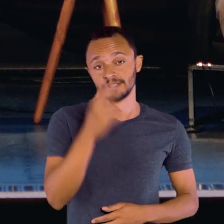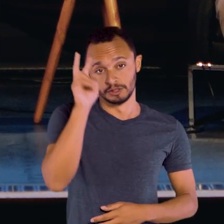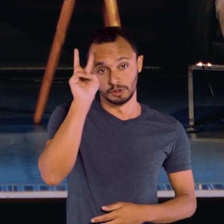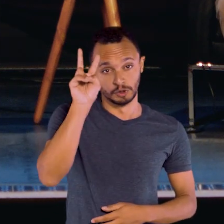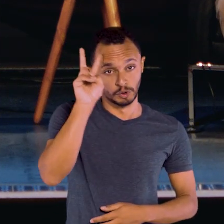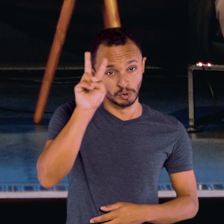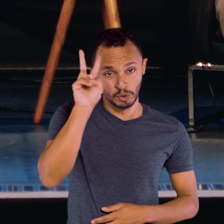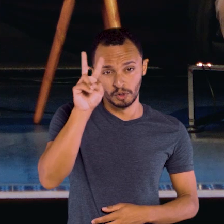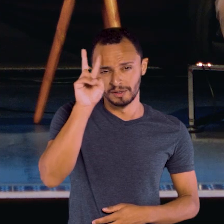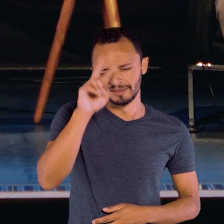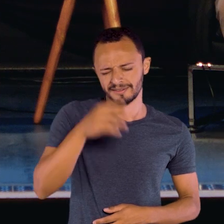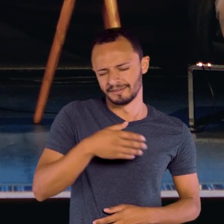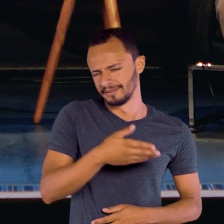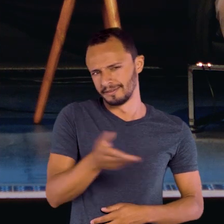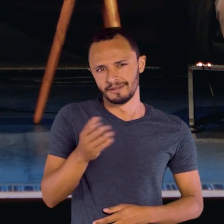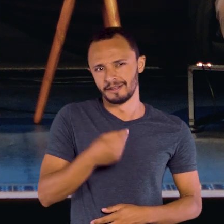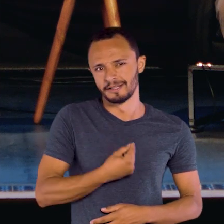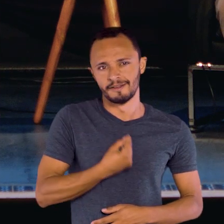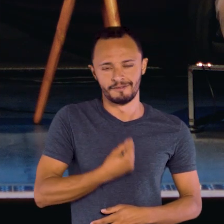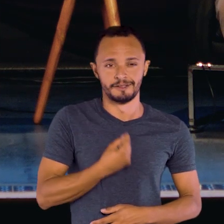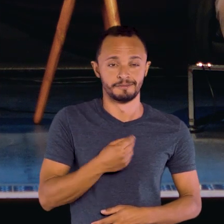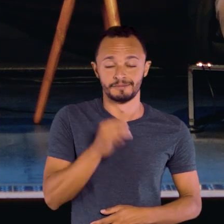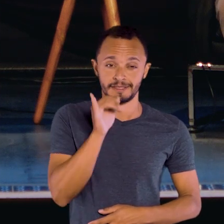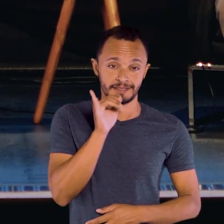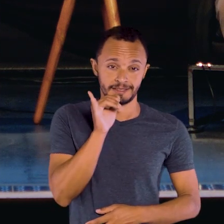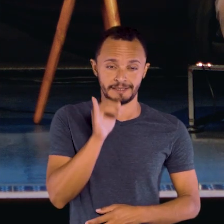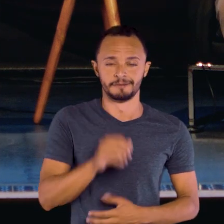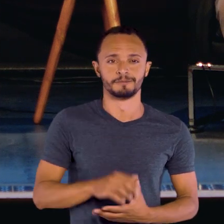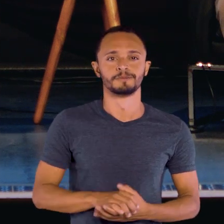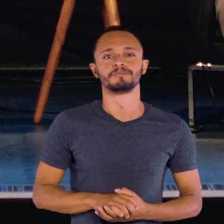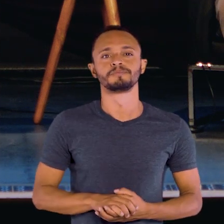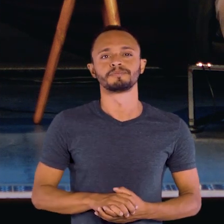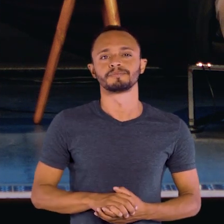de todo mundo tem essa história na vida. Se você não foi